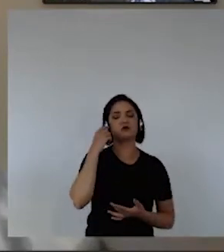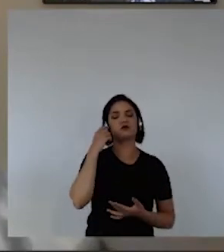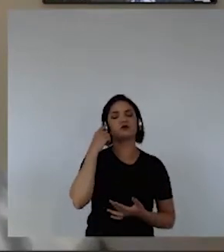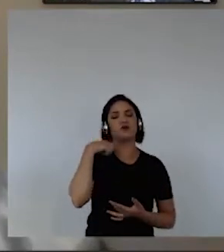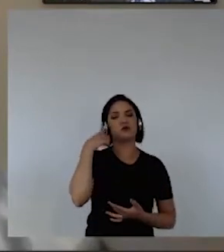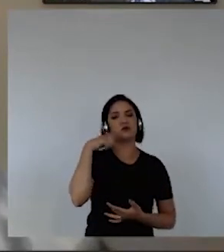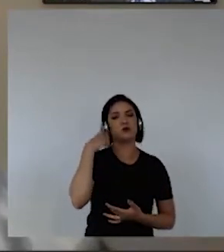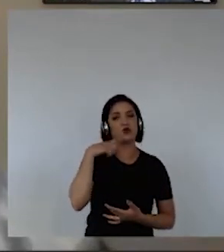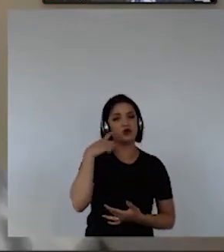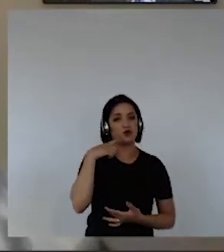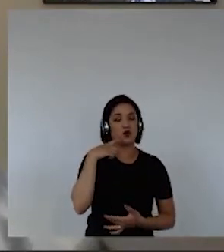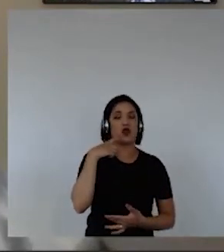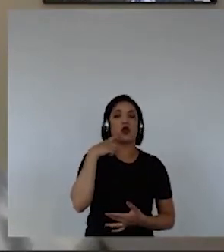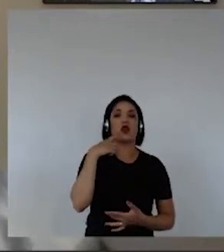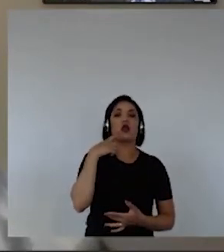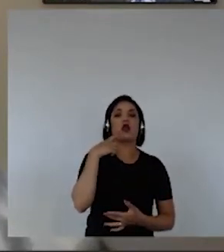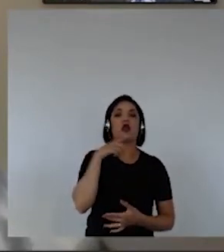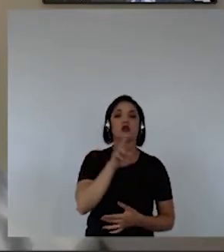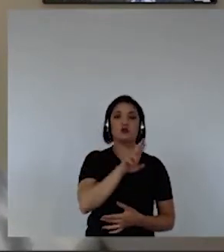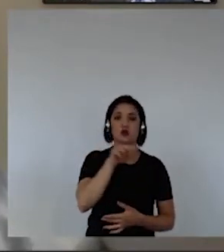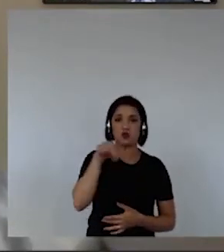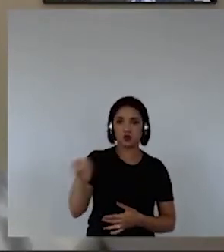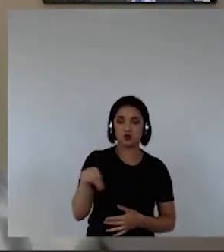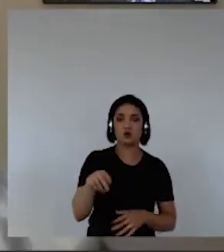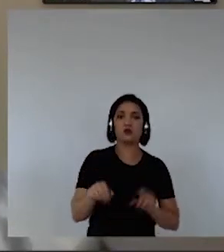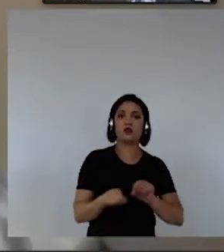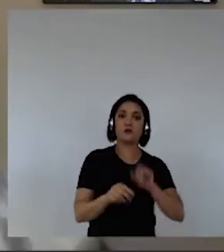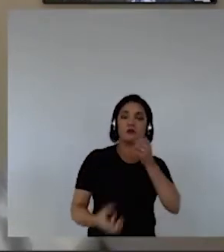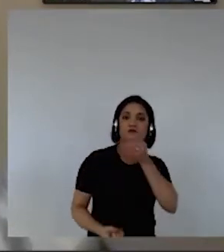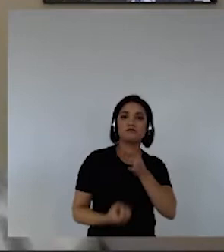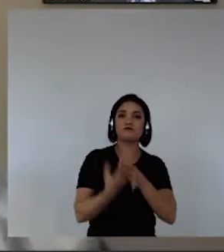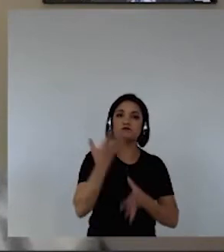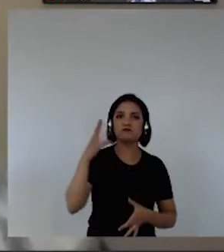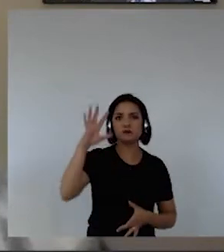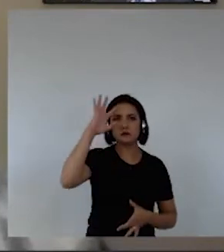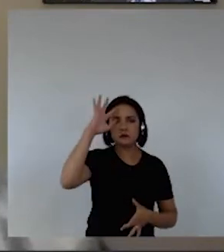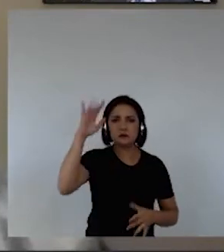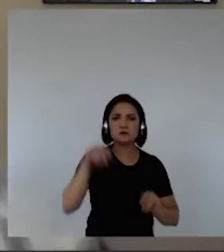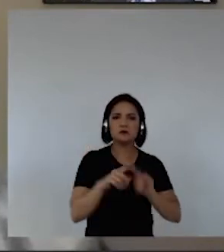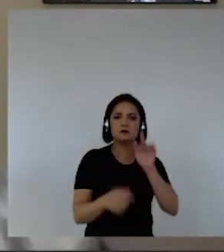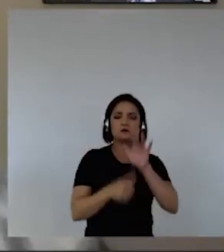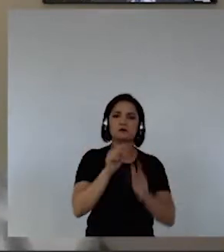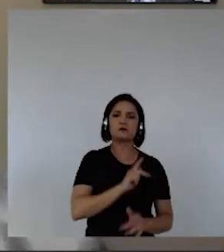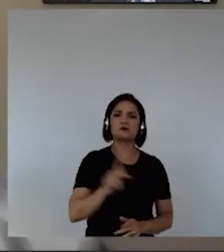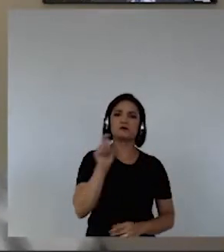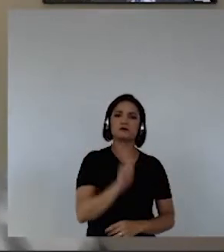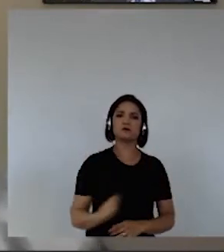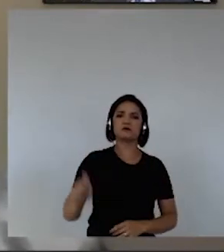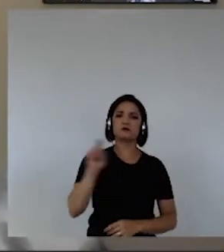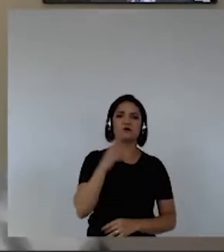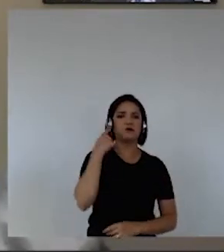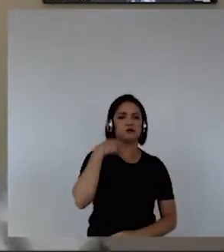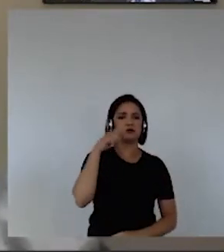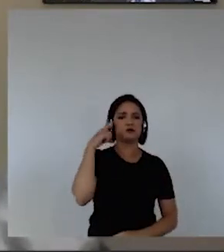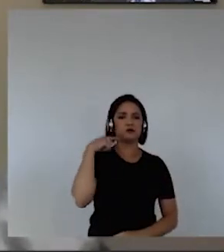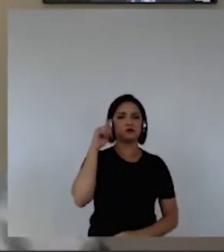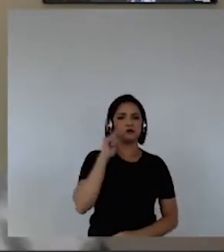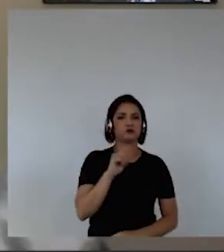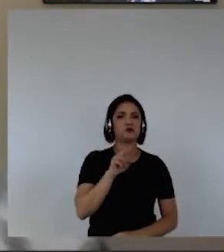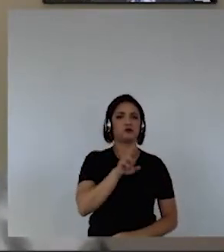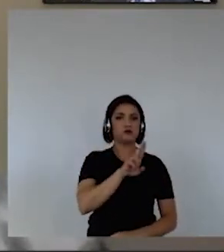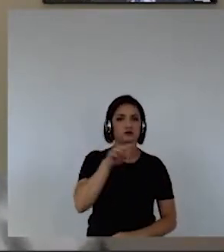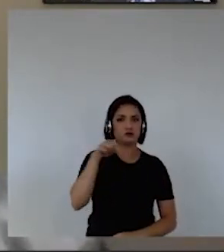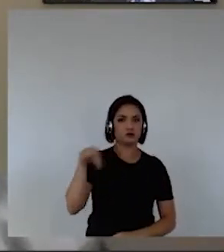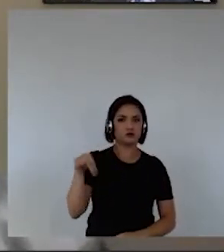do Norte, idealizadora, fundadora e a primeira presidente da Associação dos Advogados do Rio Grande